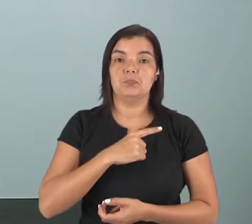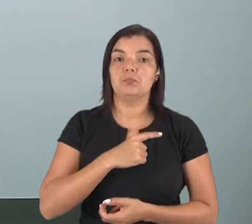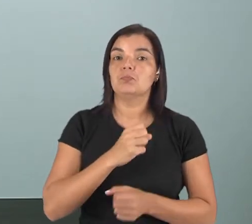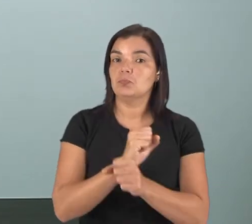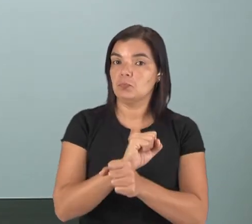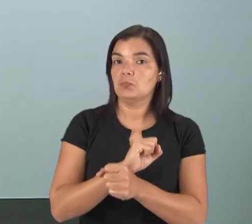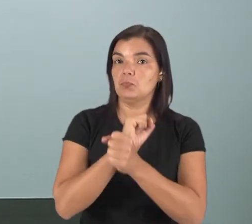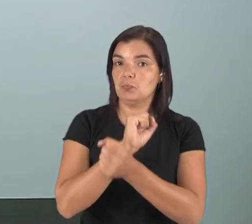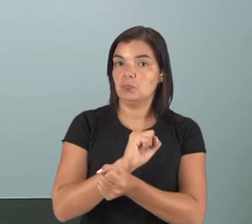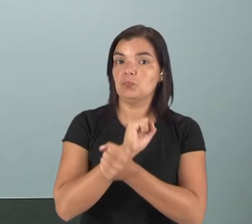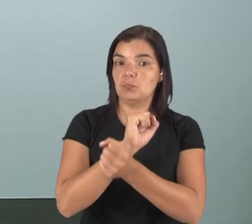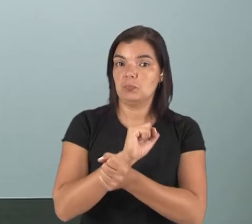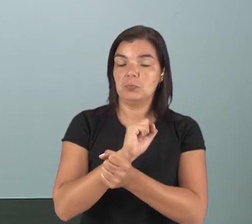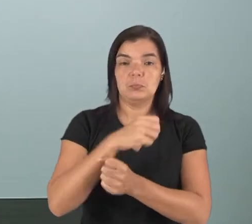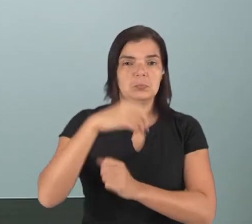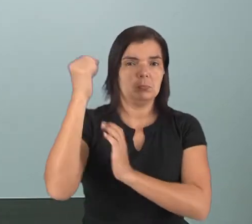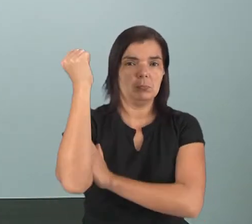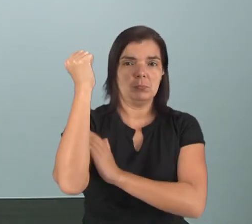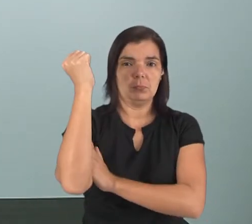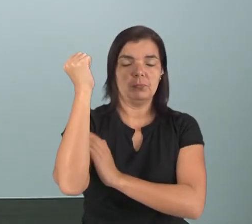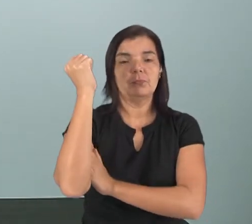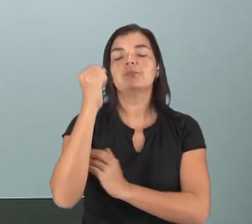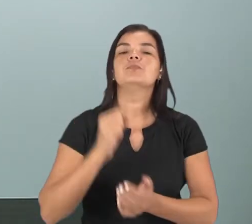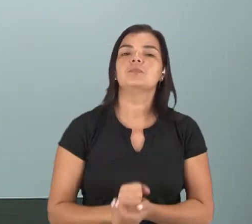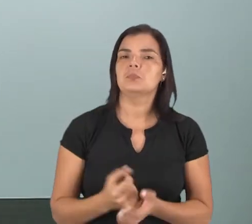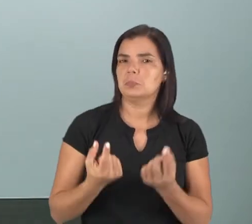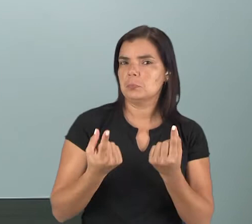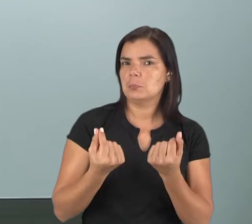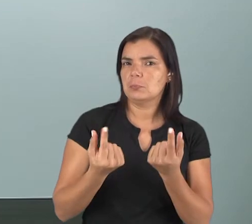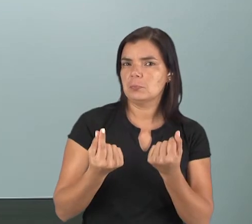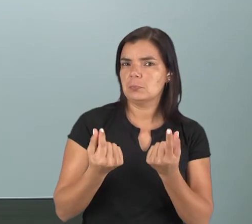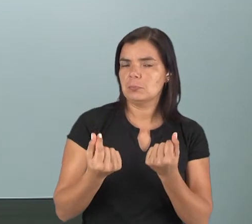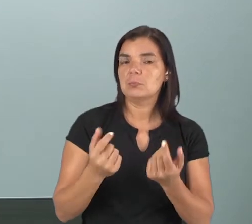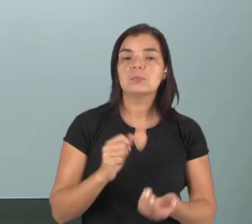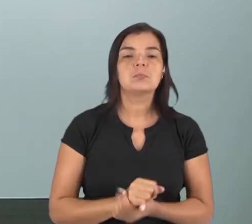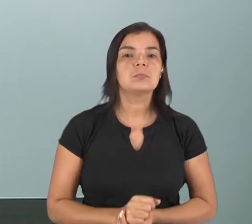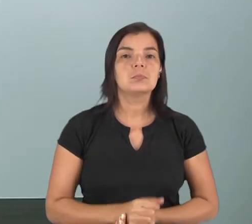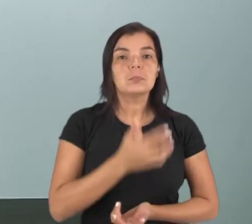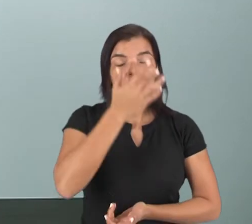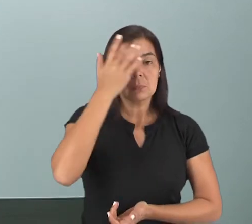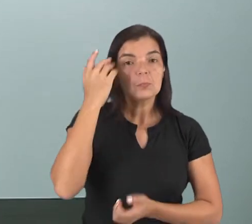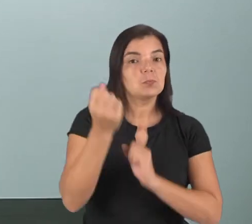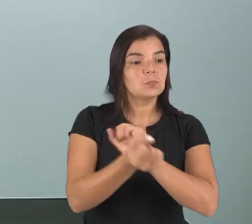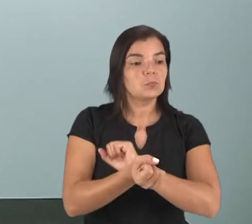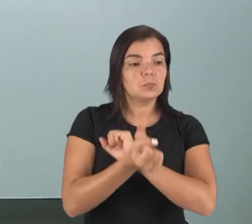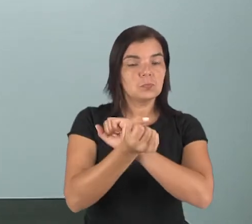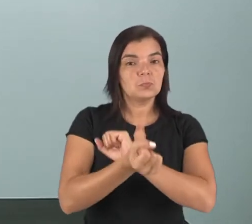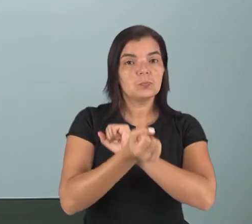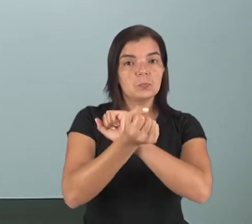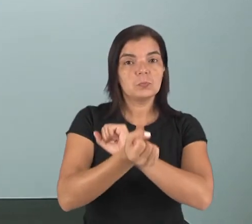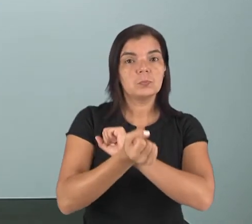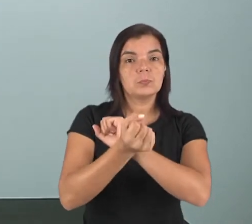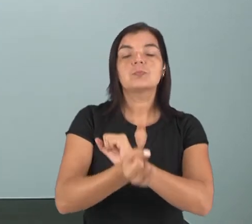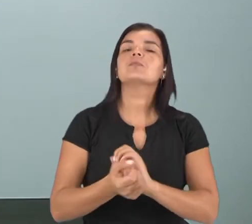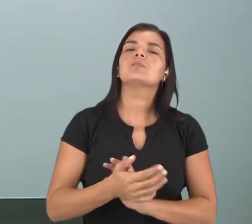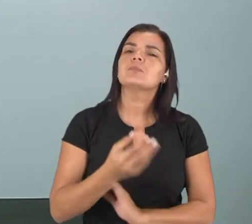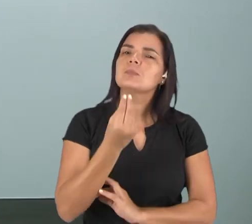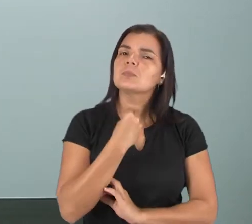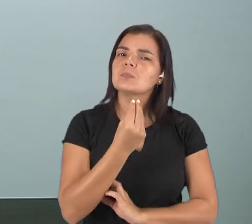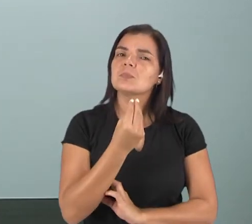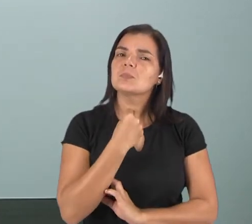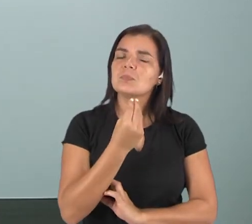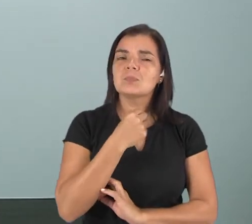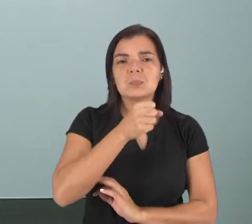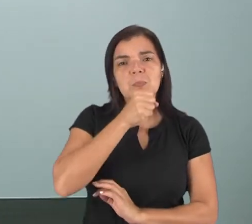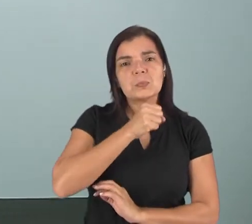mais forte, como se tivesse muito dinheiro. E aí os escravos que eram fracos, eram